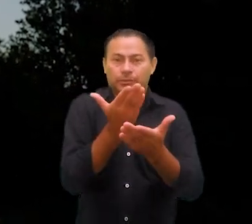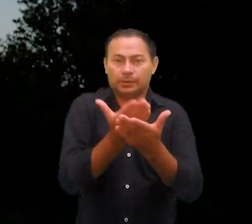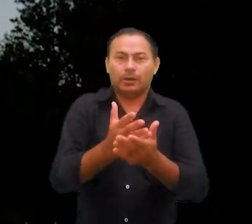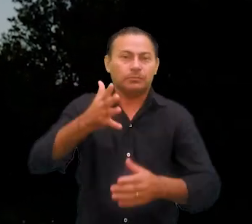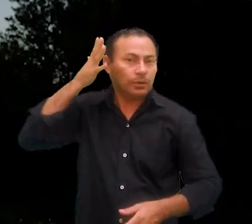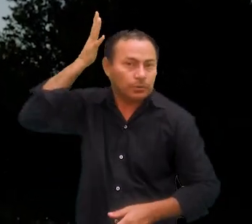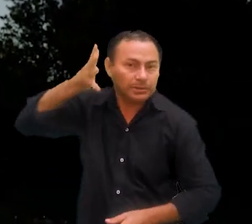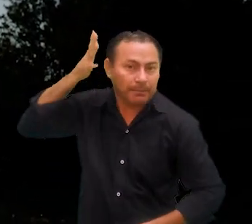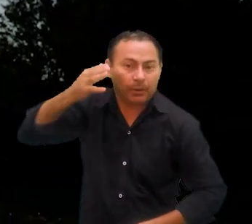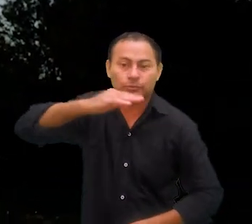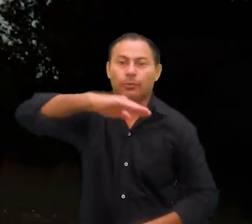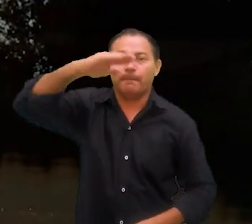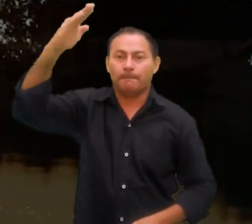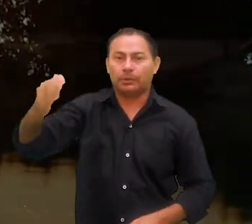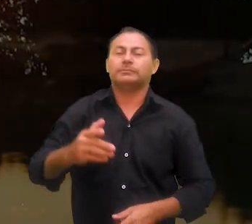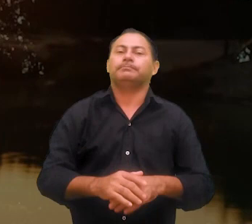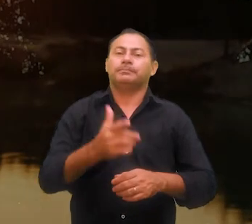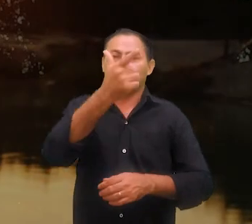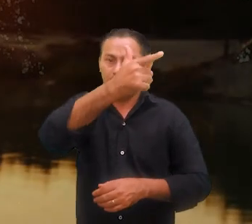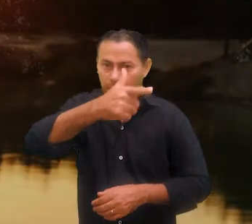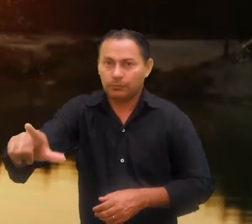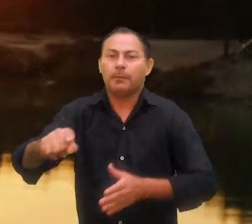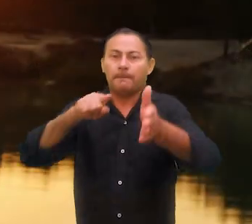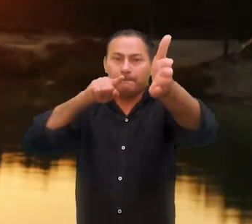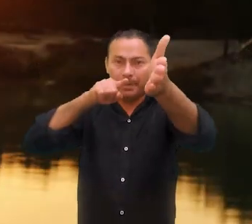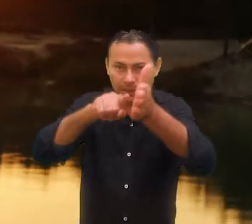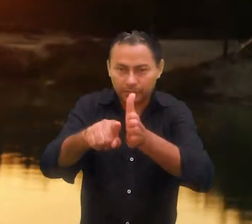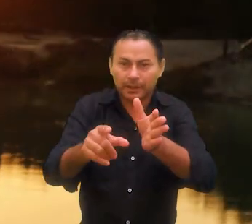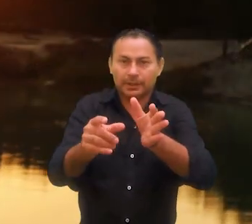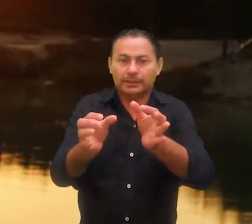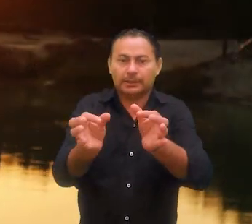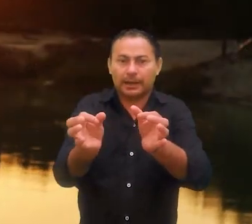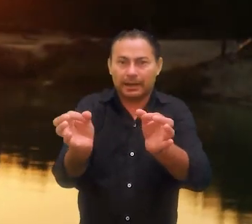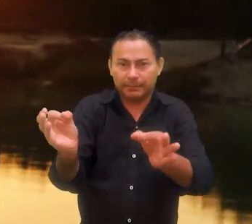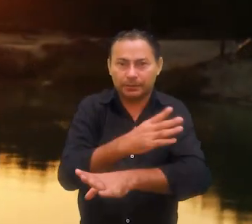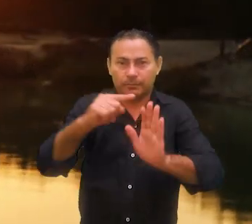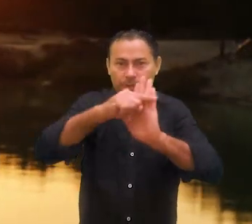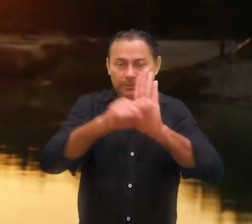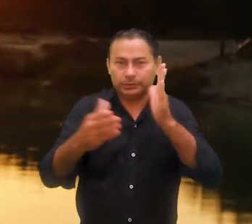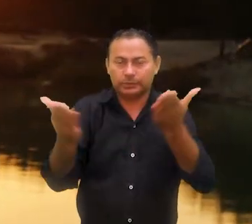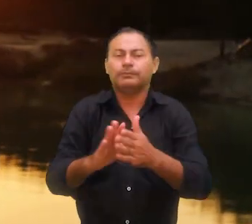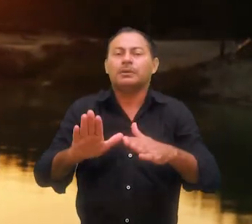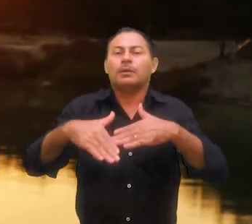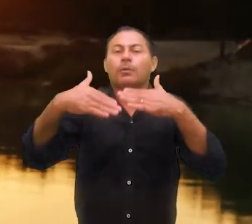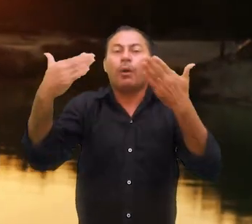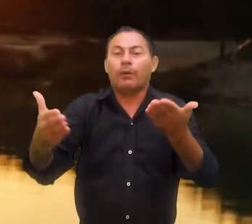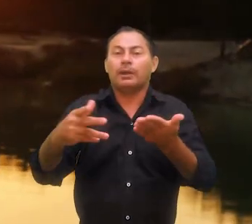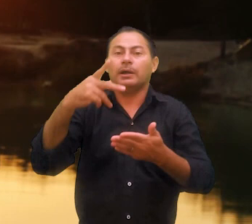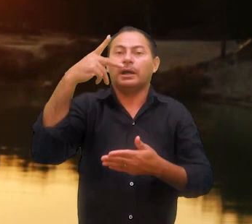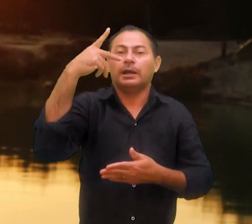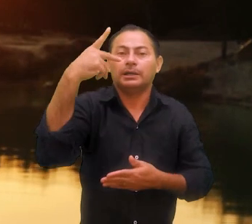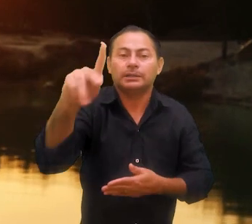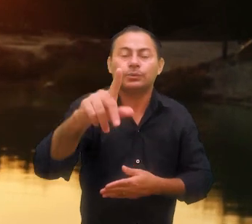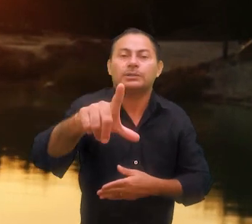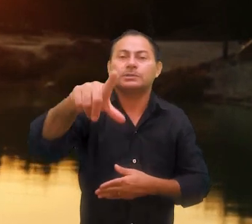caso, estudarmos o Sermão do Monte. Mais uma vez vou fazer a pergunta, terminando o programa de hoje.